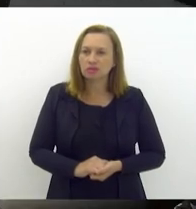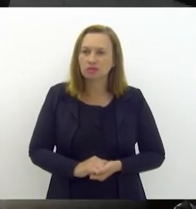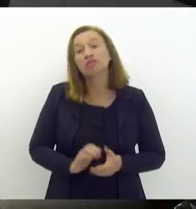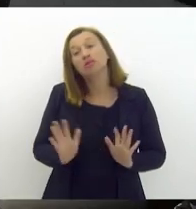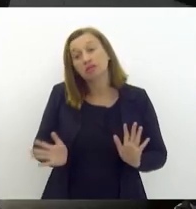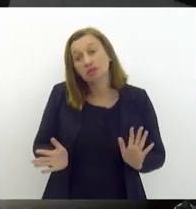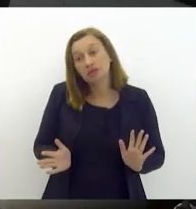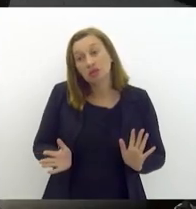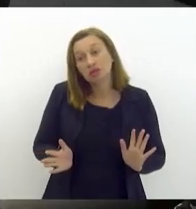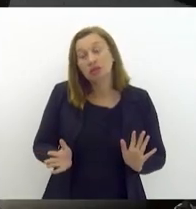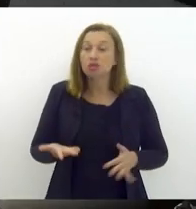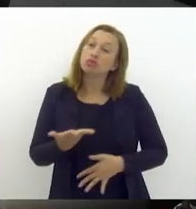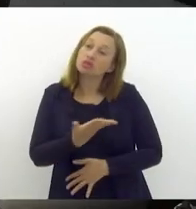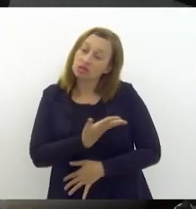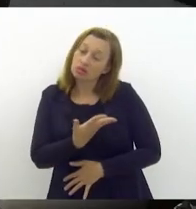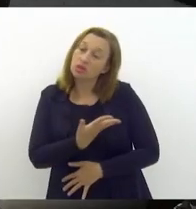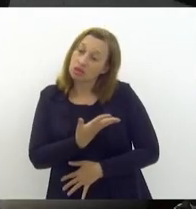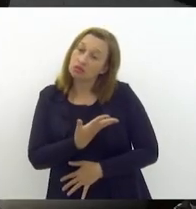Só se os amigos aqui